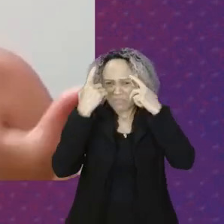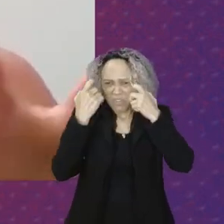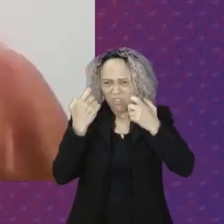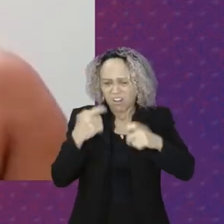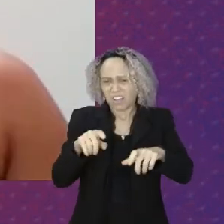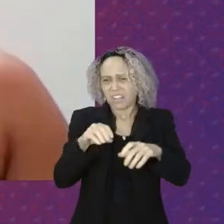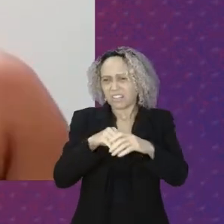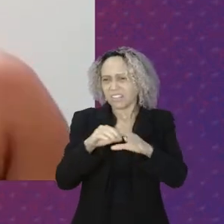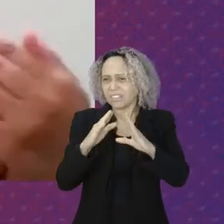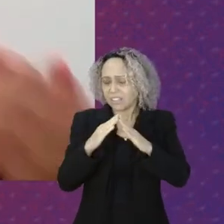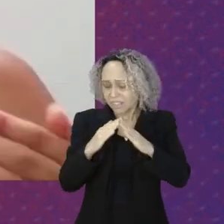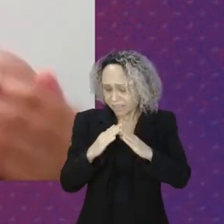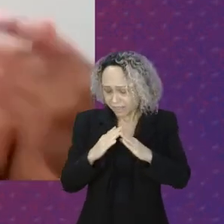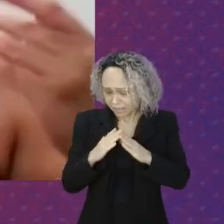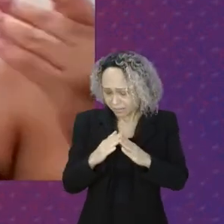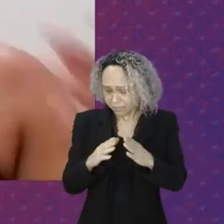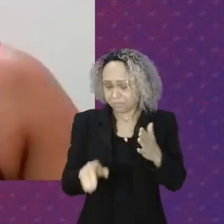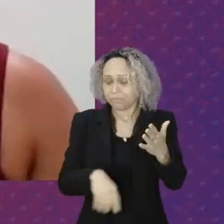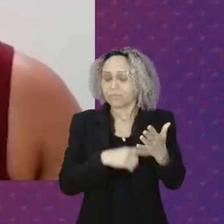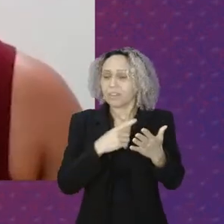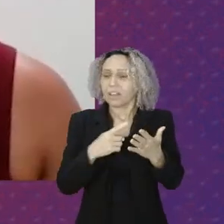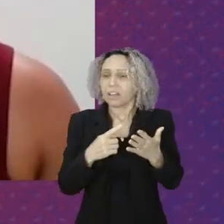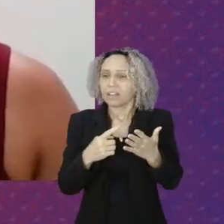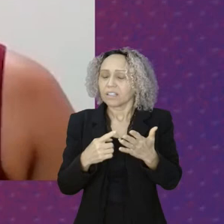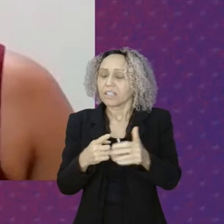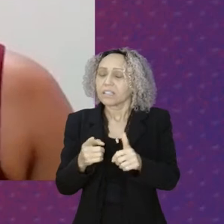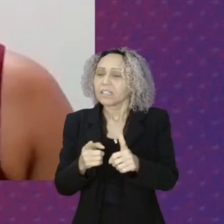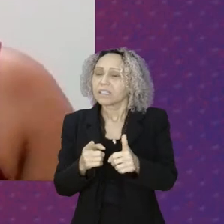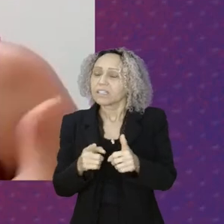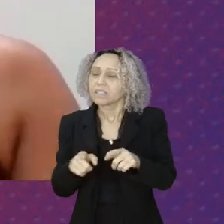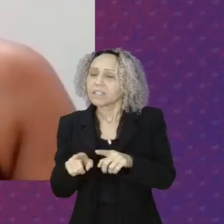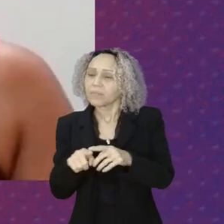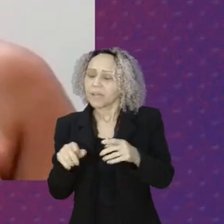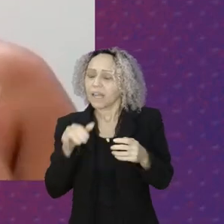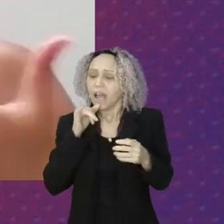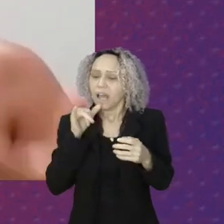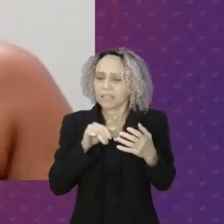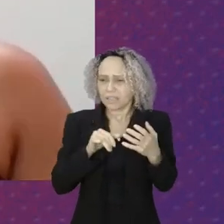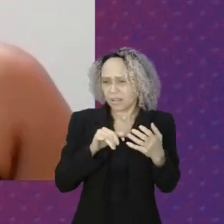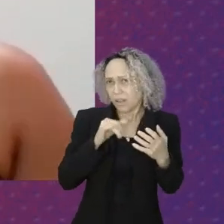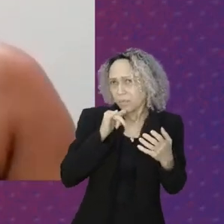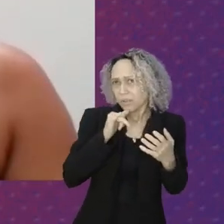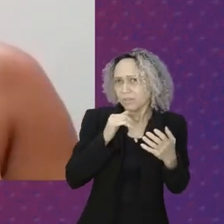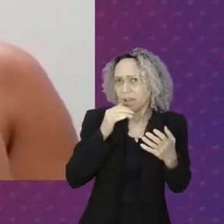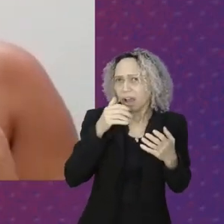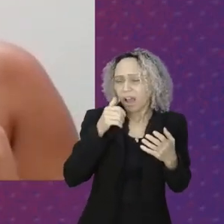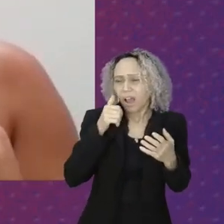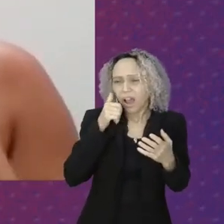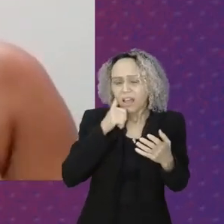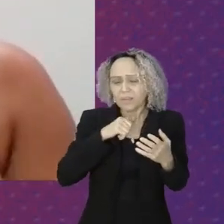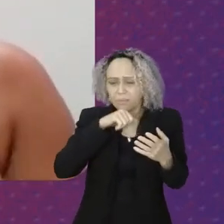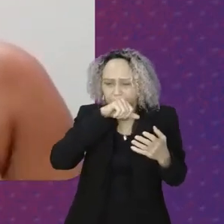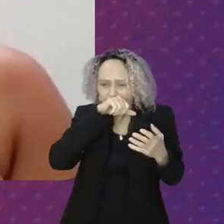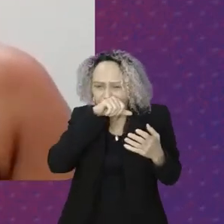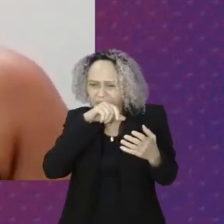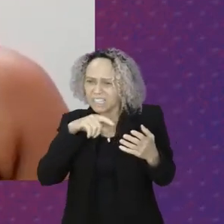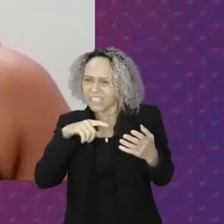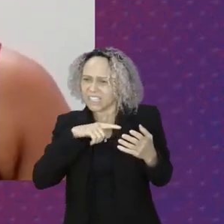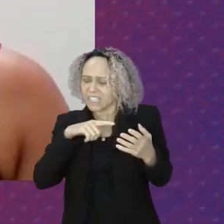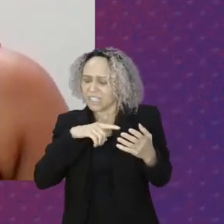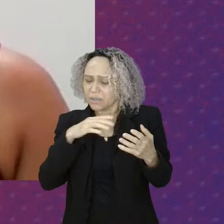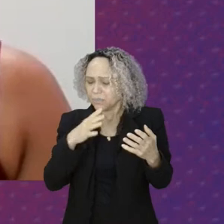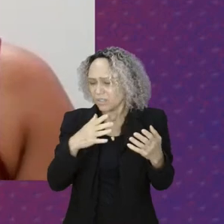que tiveram os filhos que foram vítimas de violência física, né, que perderam os filhos, então as mães que tiveram os